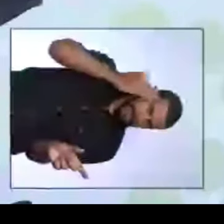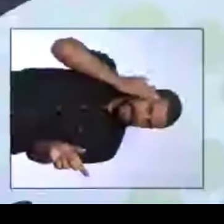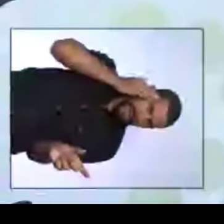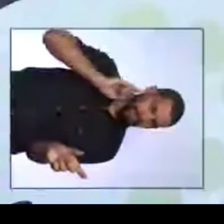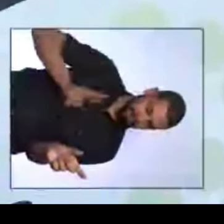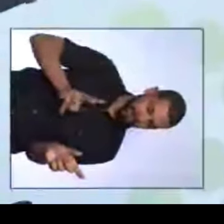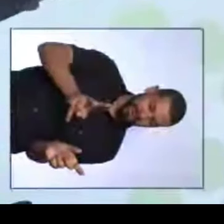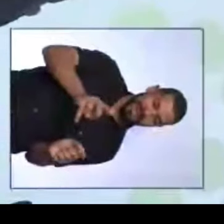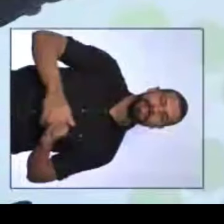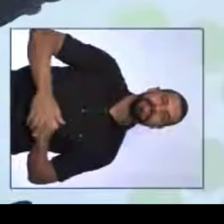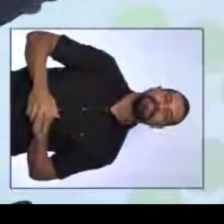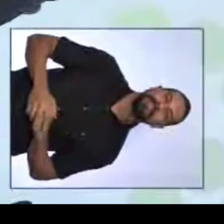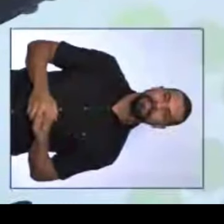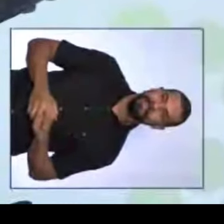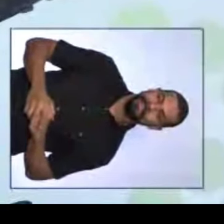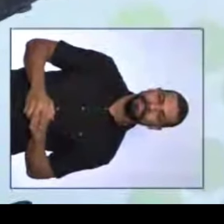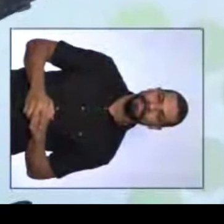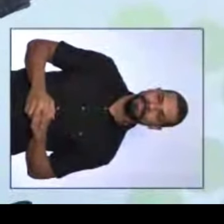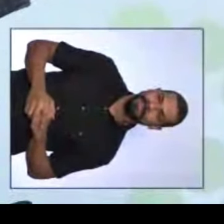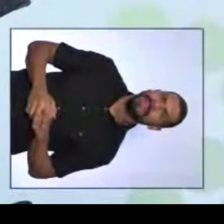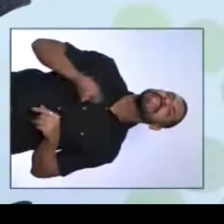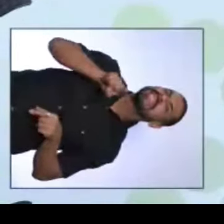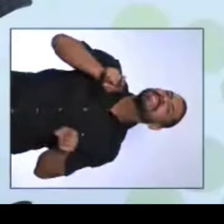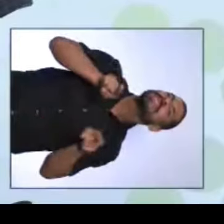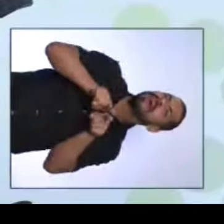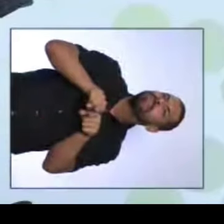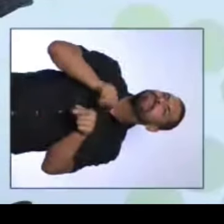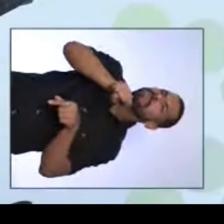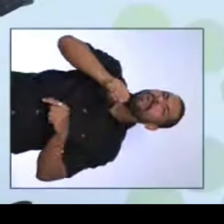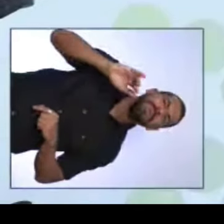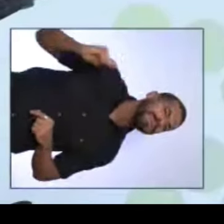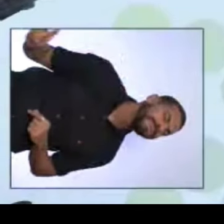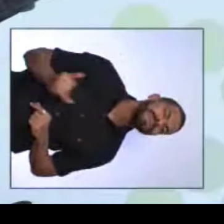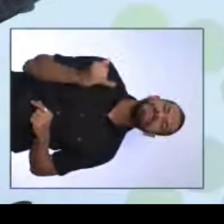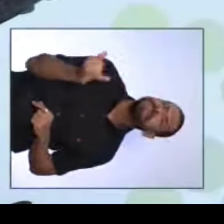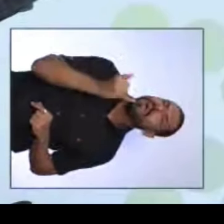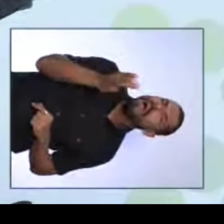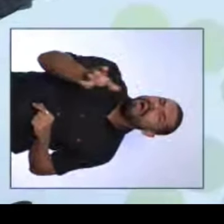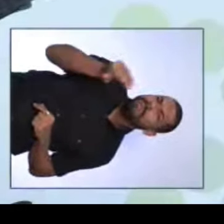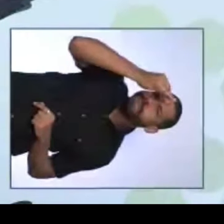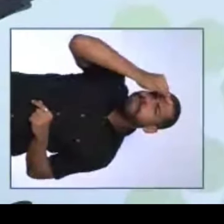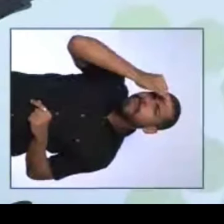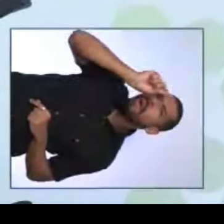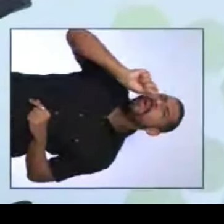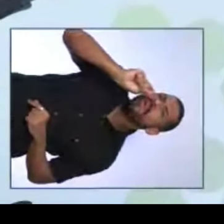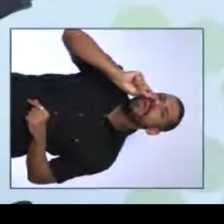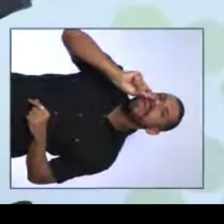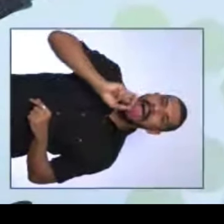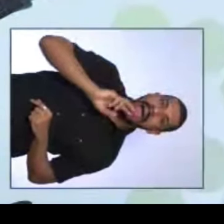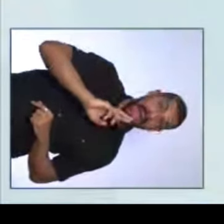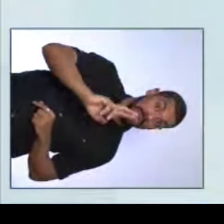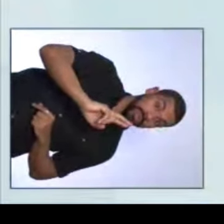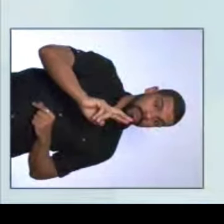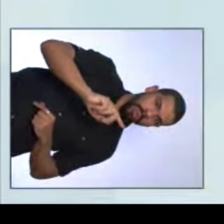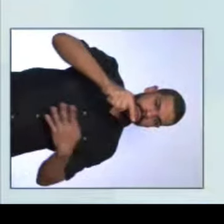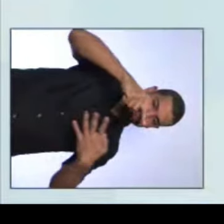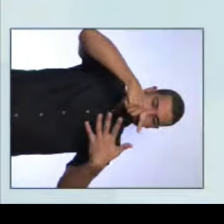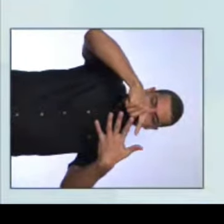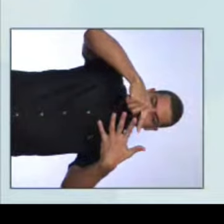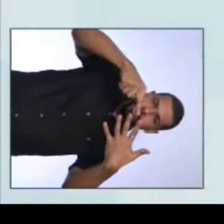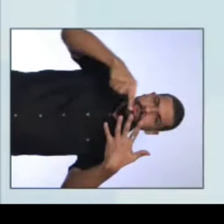adiante. É importantíssimo para que uma notícia seja notícia que tenha a resposta para essas